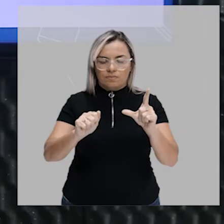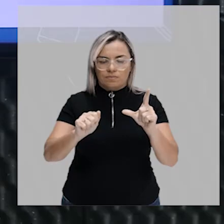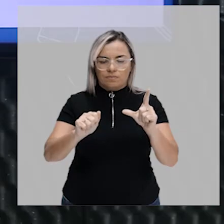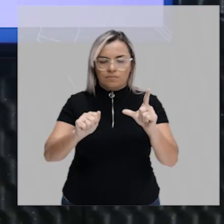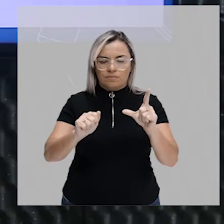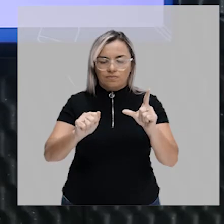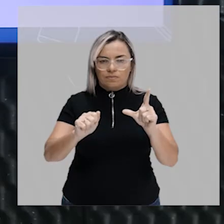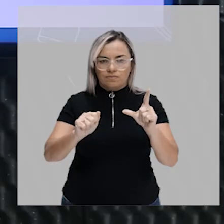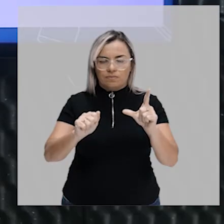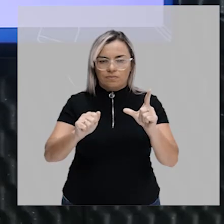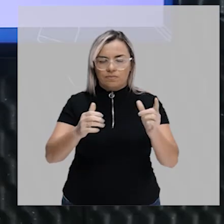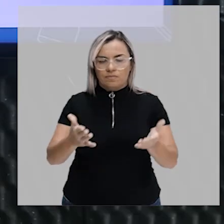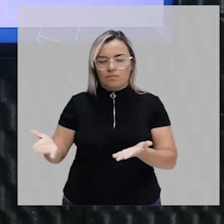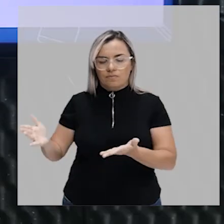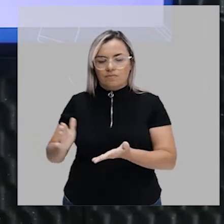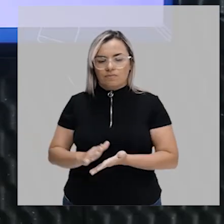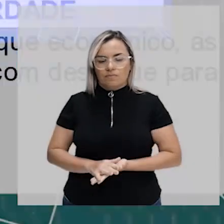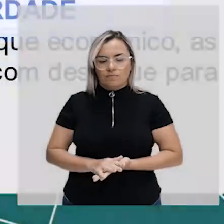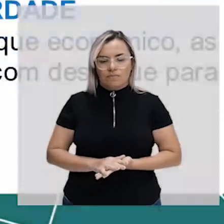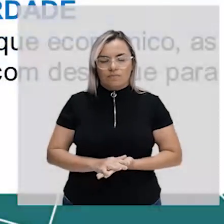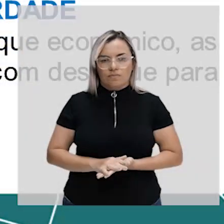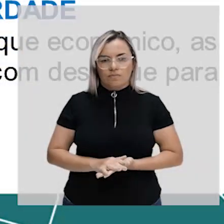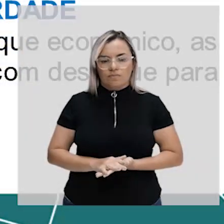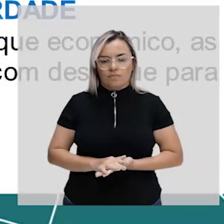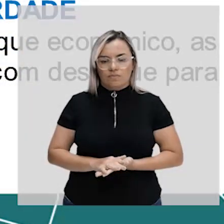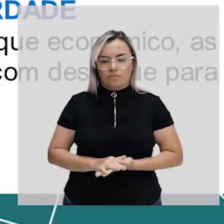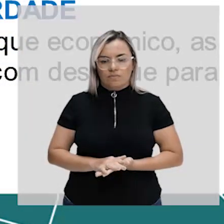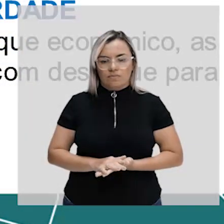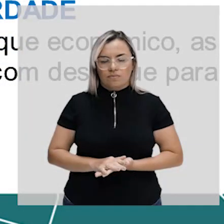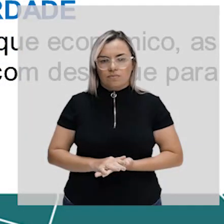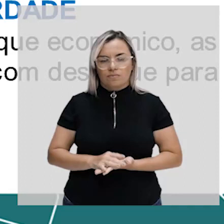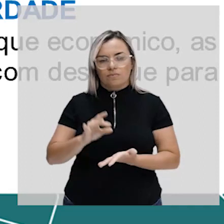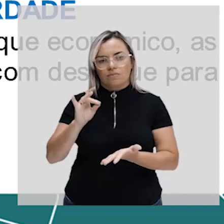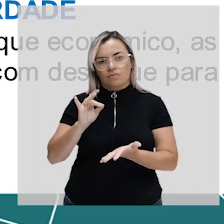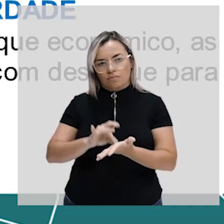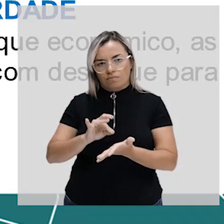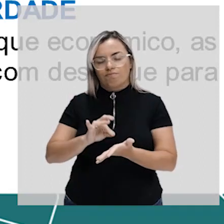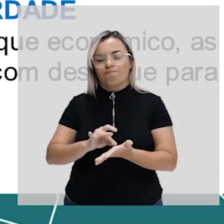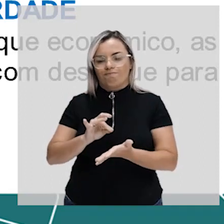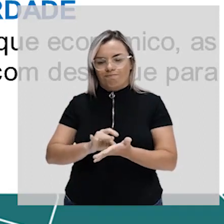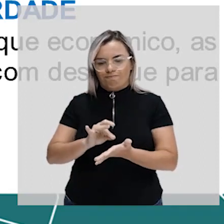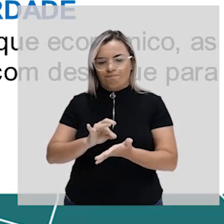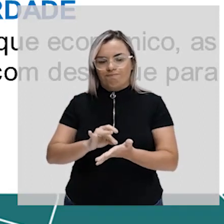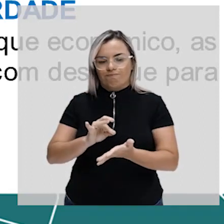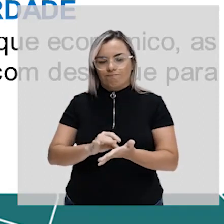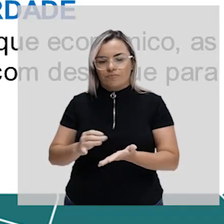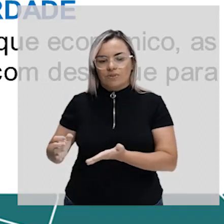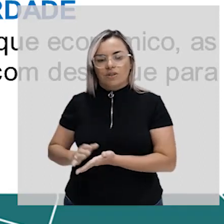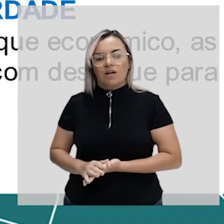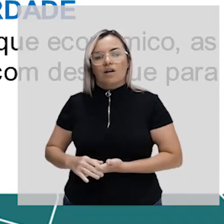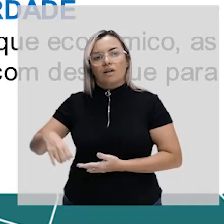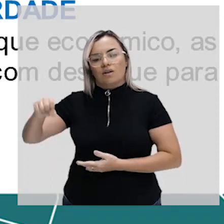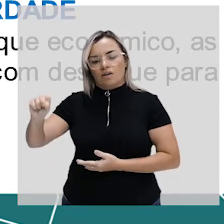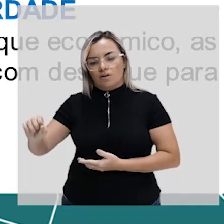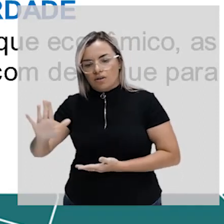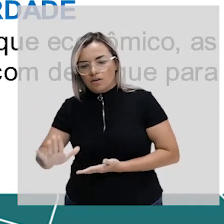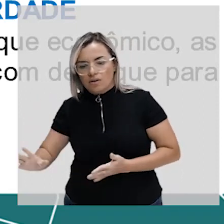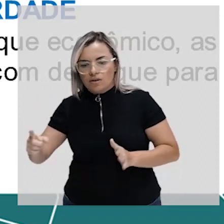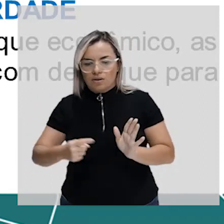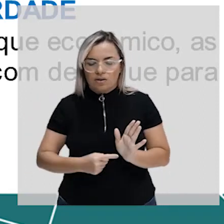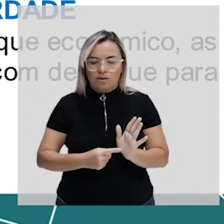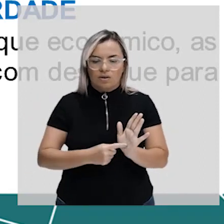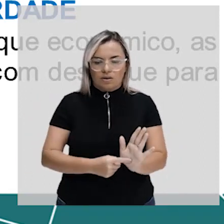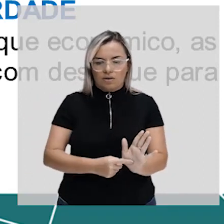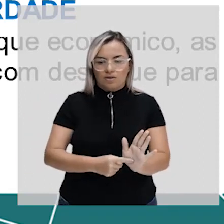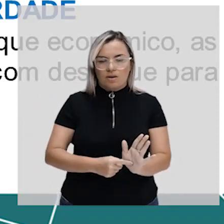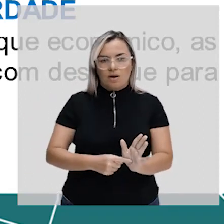povoamento. Galera, isso aqui está completamente correto, né? A região Sudeste do país é aquela que apresenta maior